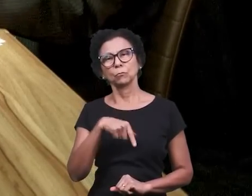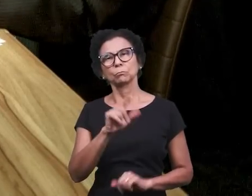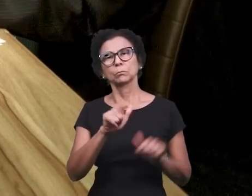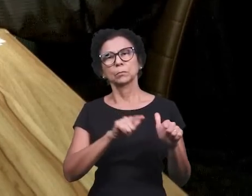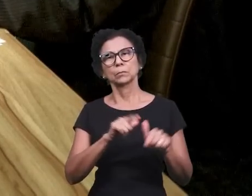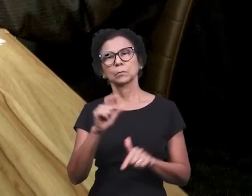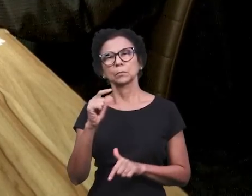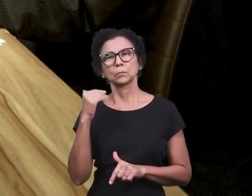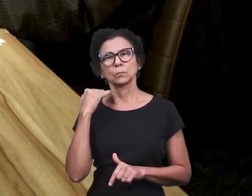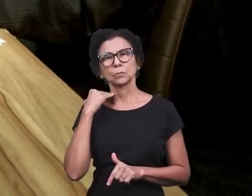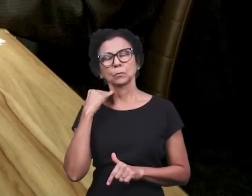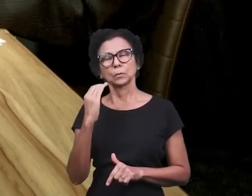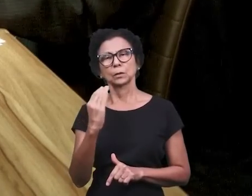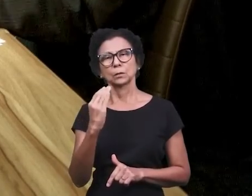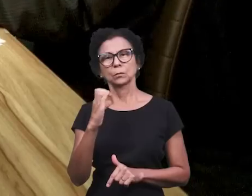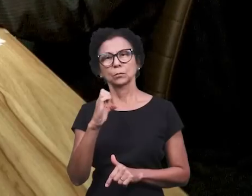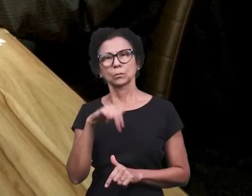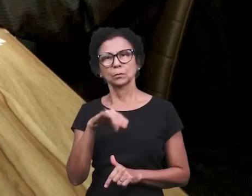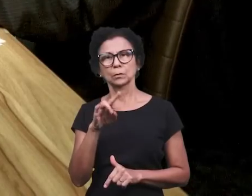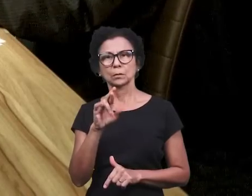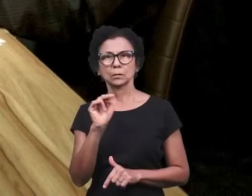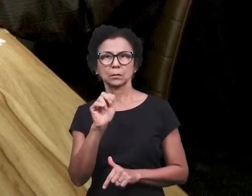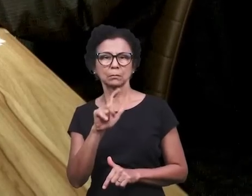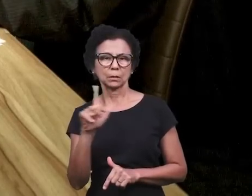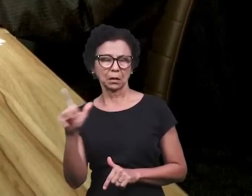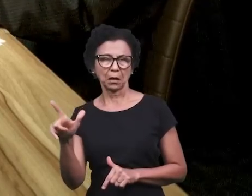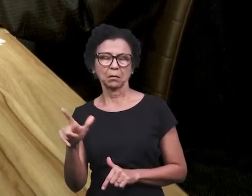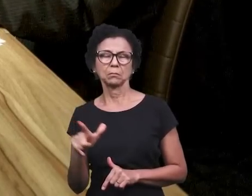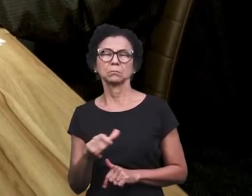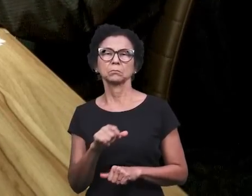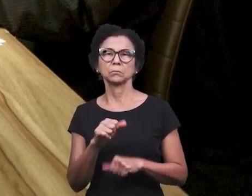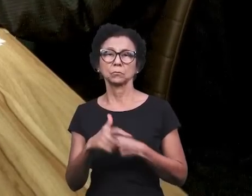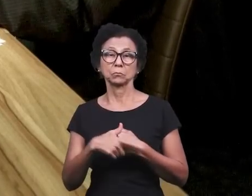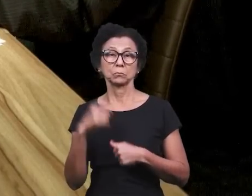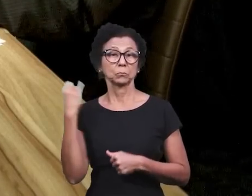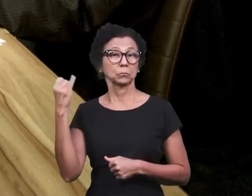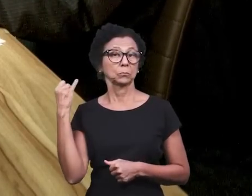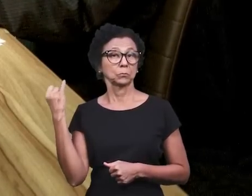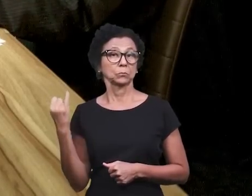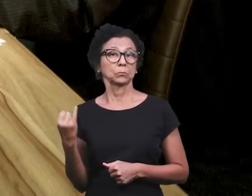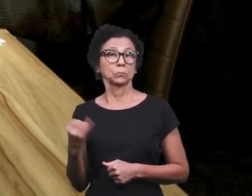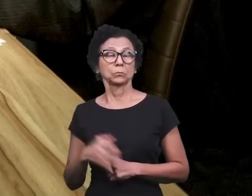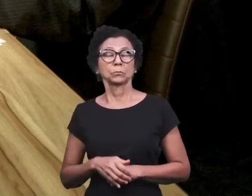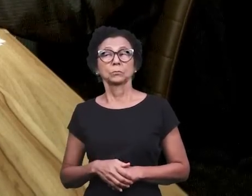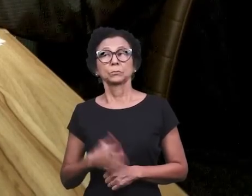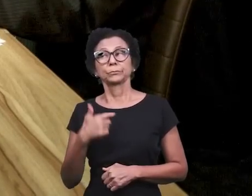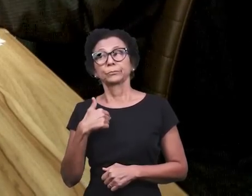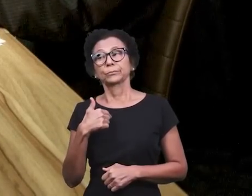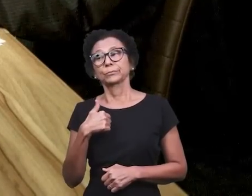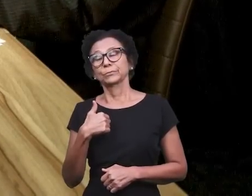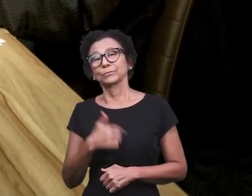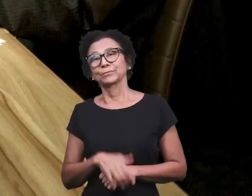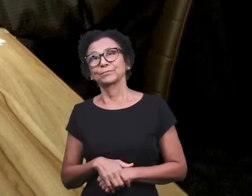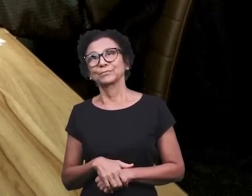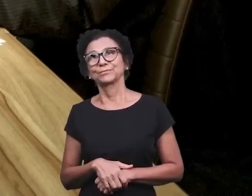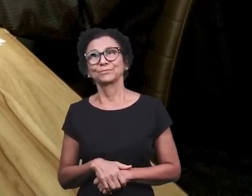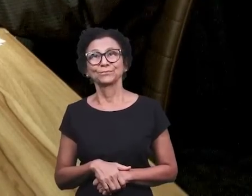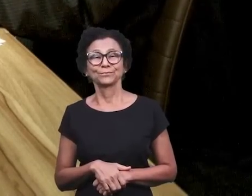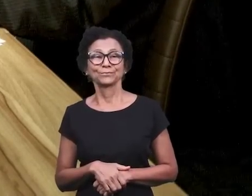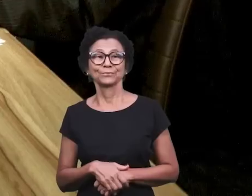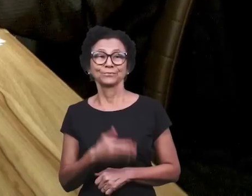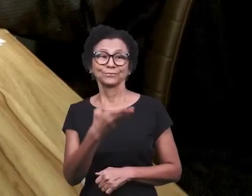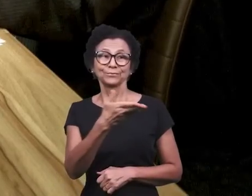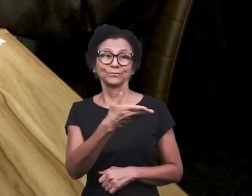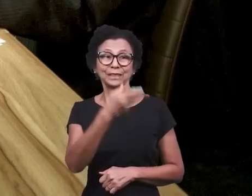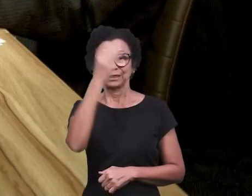dele, exerce um cargo de liderança importante lá no banco, né? E eu fiquei, Júlio, assim, o Urias